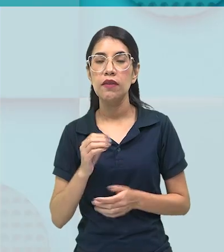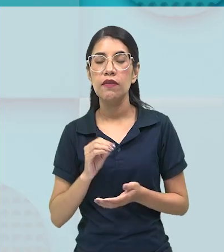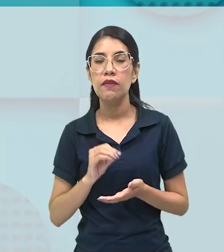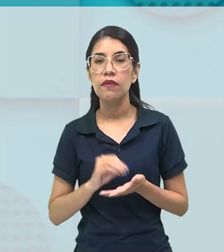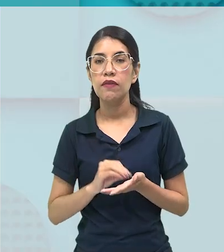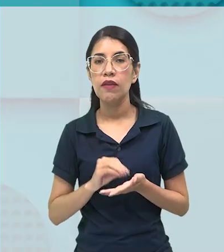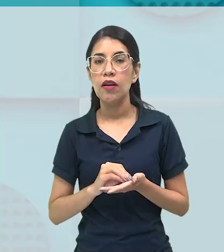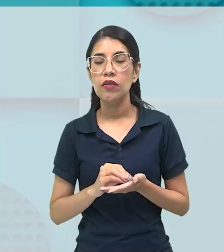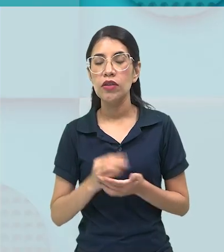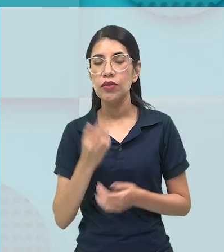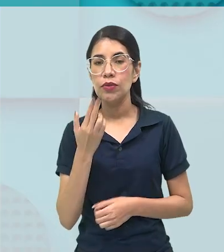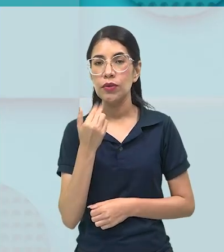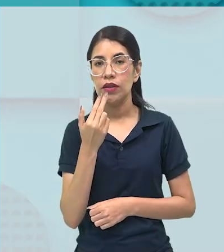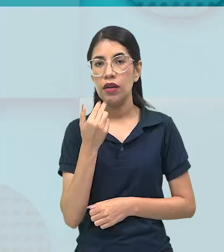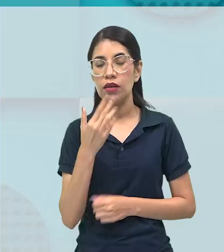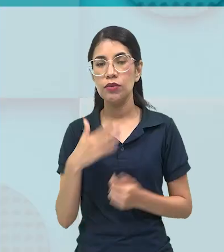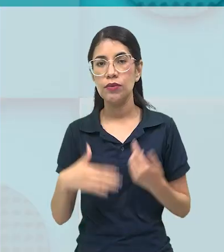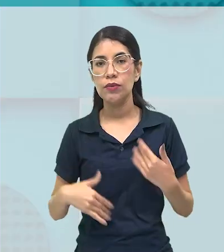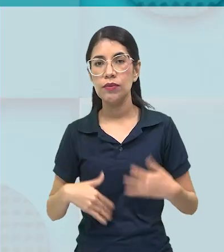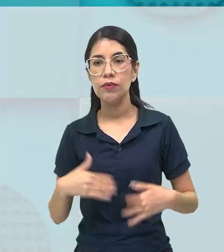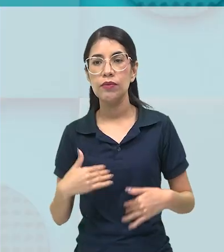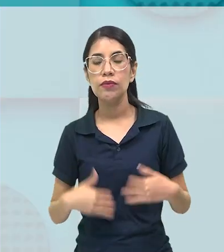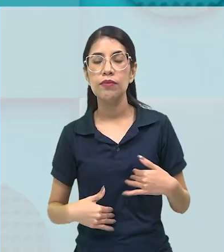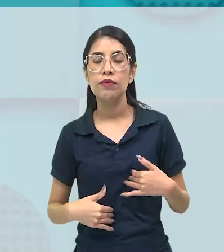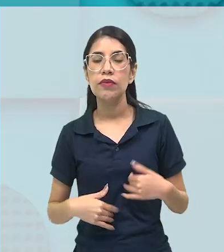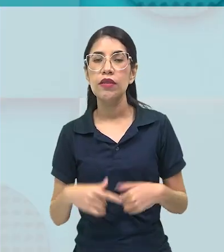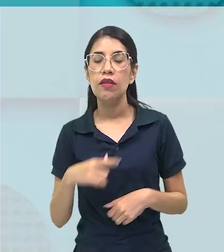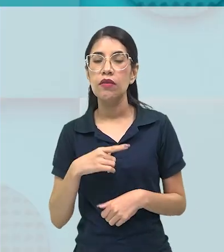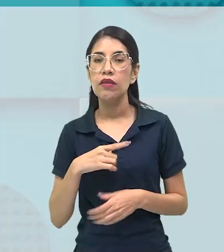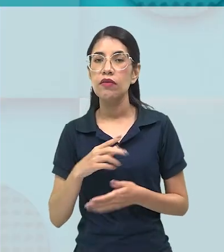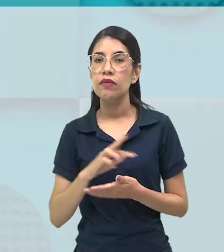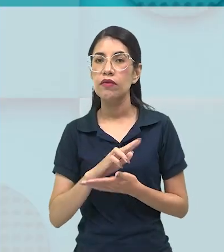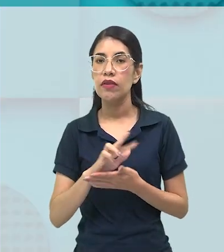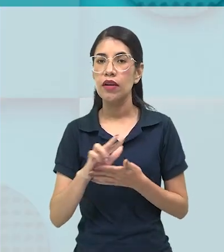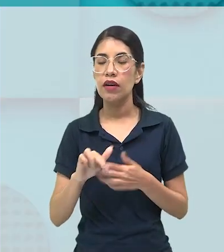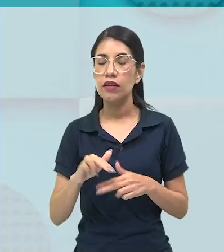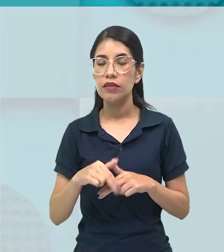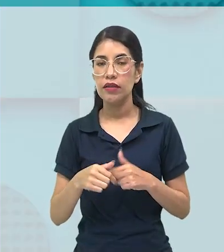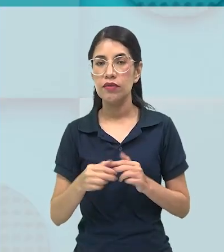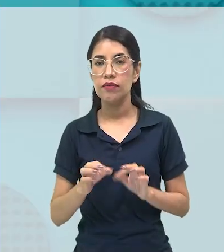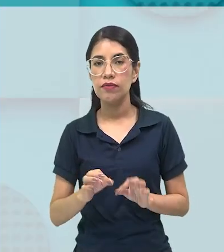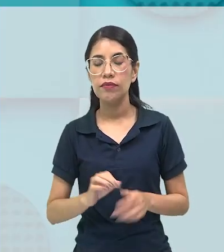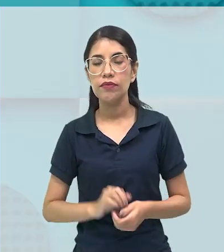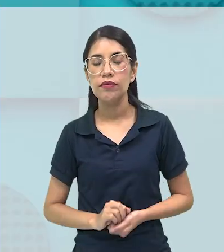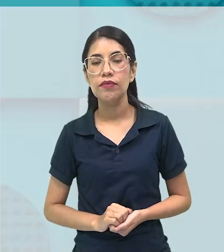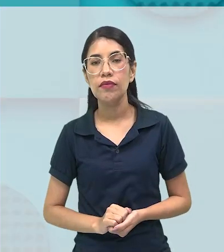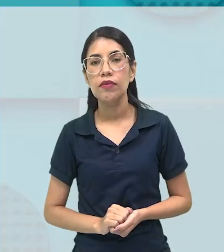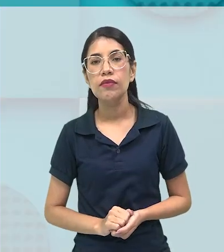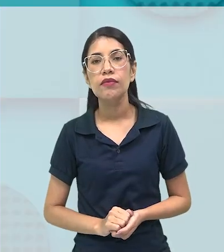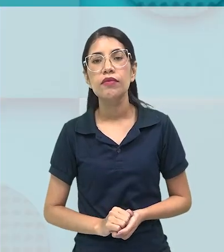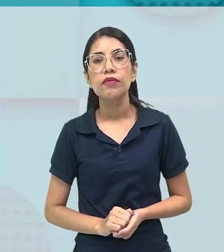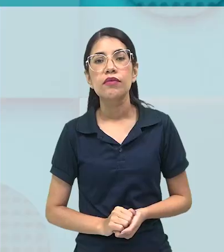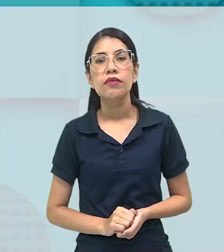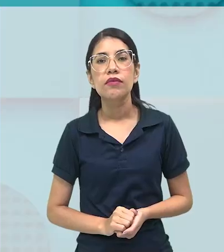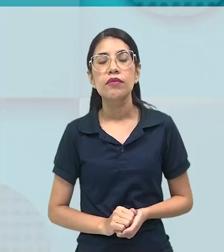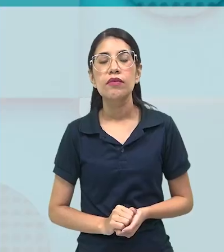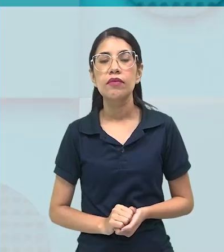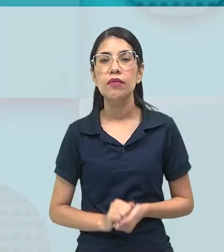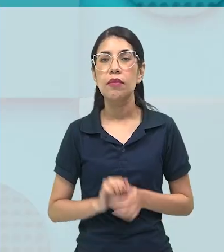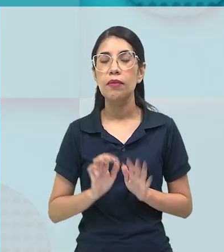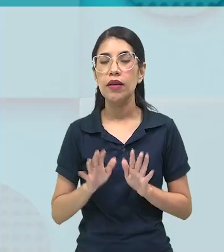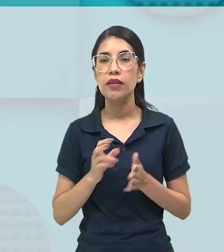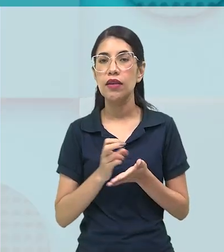falta de certos nutrientes, então vai ter vários motivos. Mas o que define a